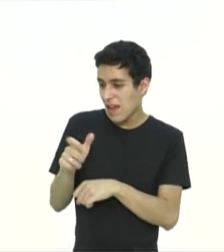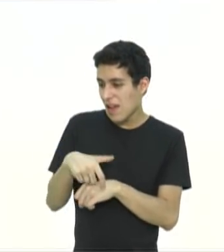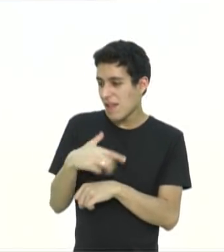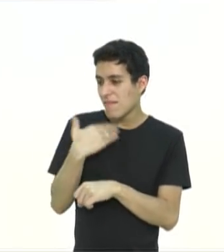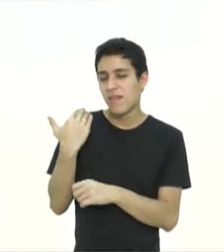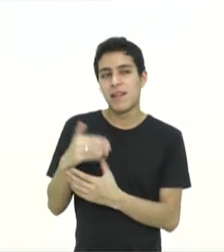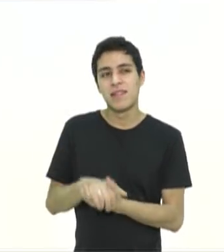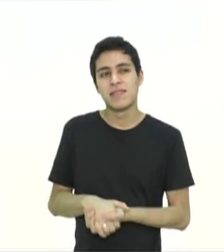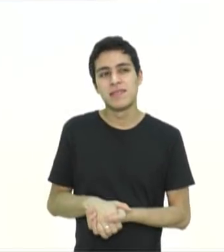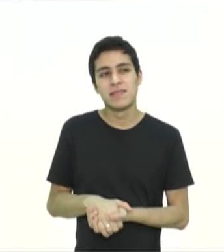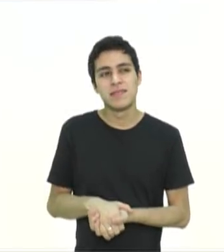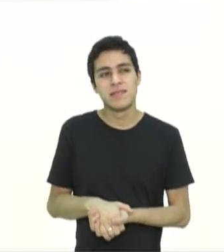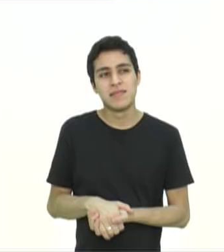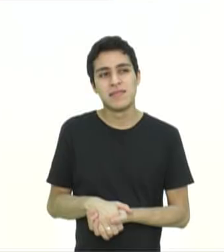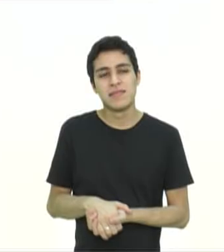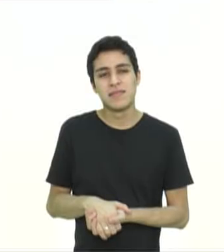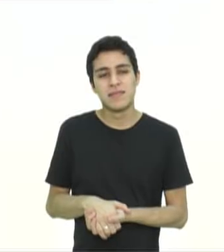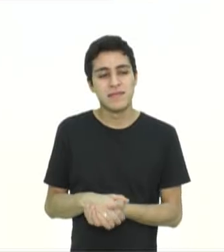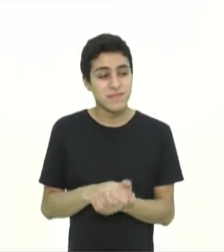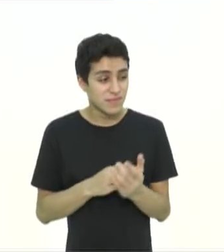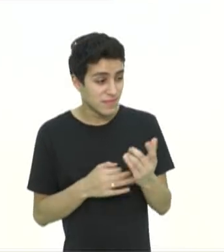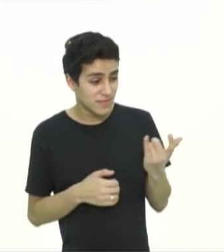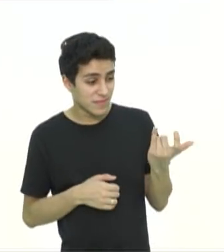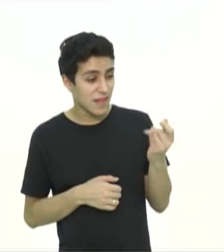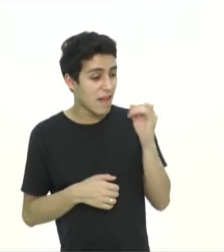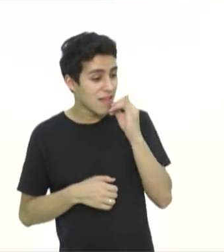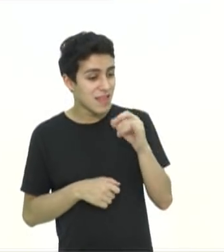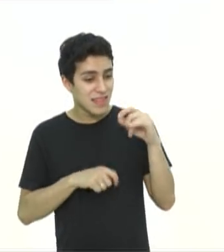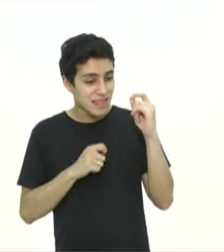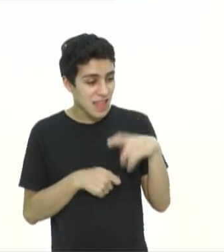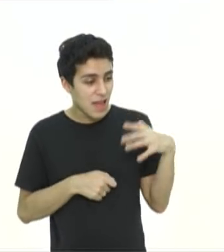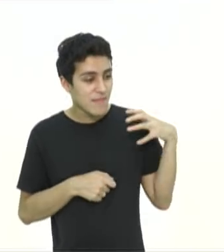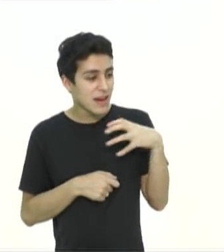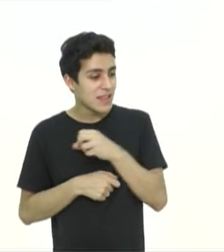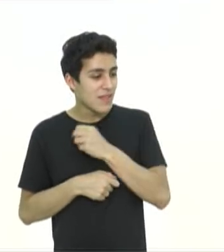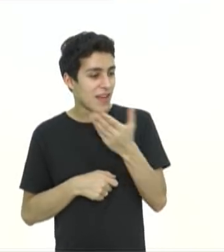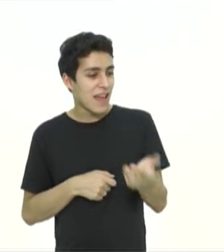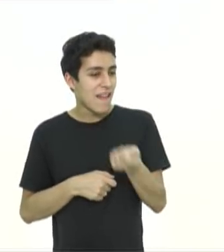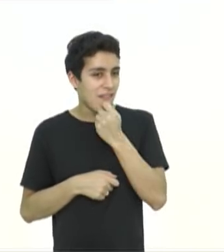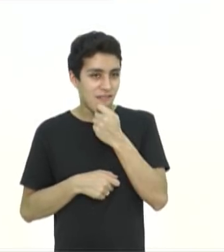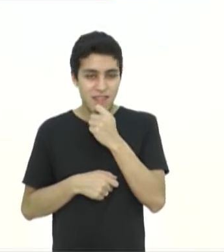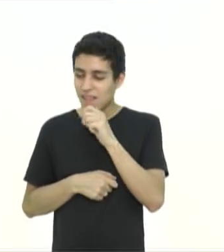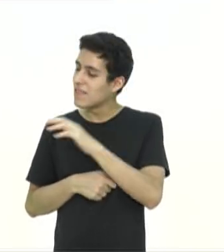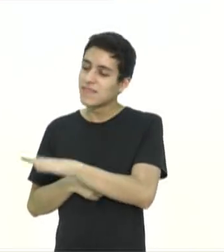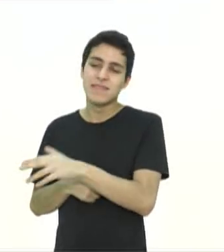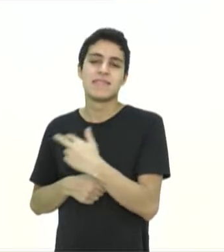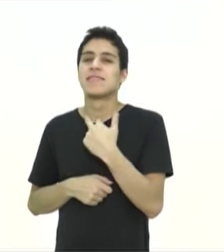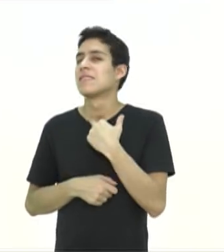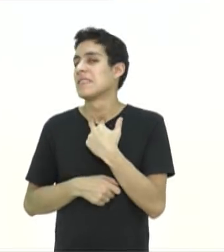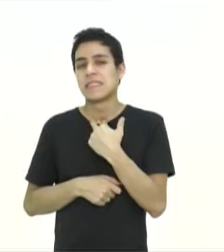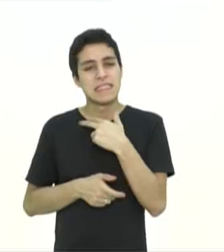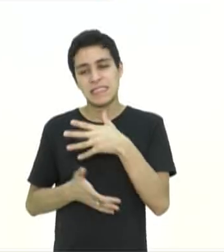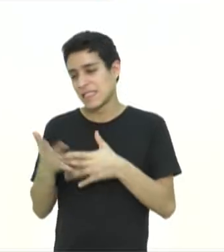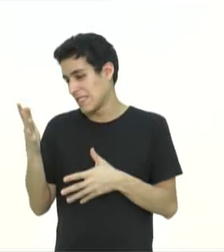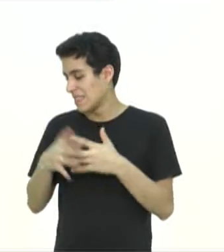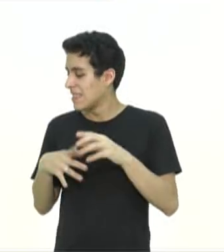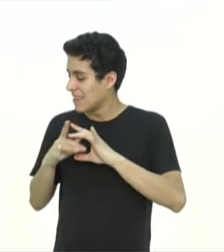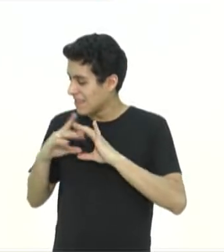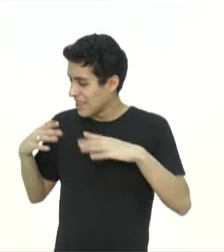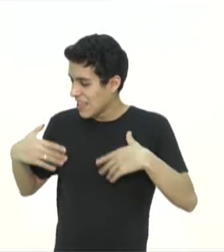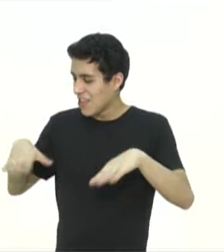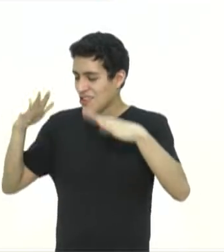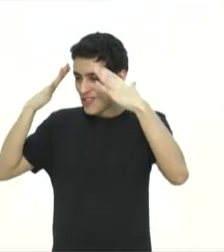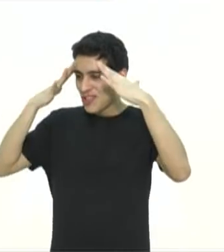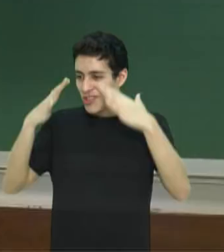morte. Cara, vamos avisar, dá para salvá-lo ainda. Daí o Def disse: não, mano, não atrapalha, deixa